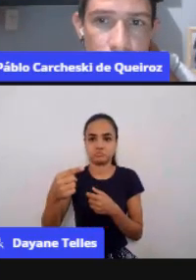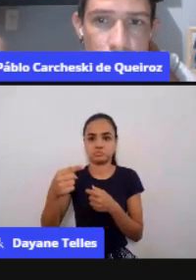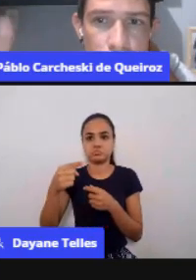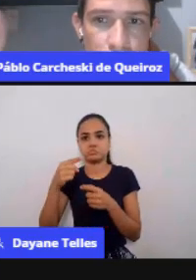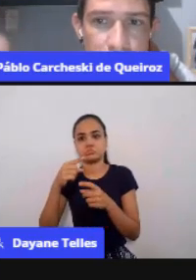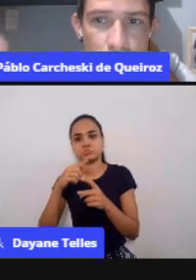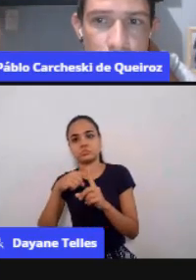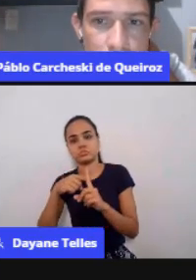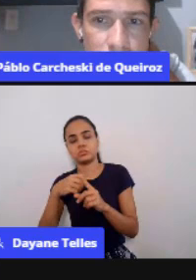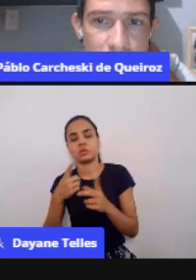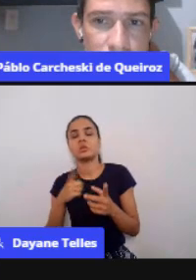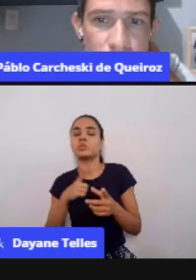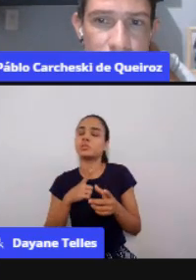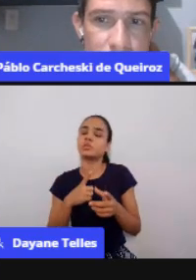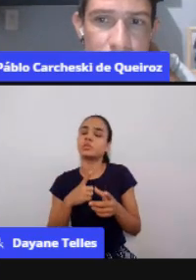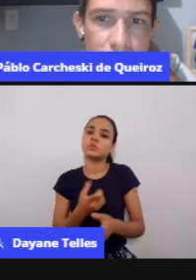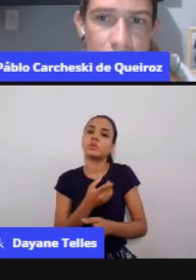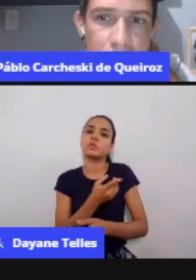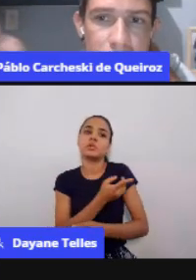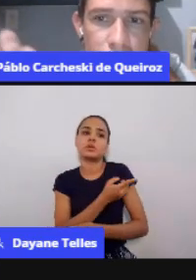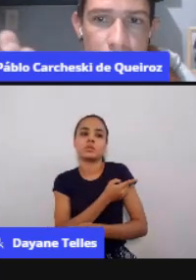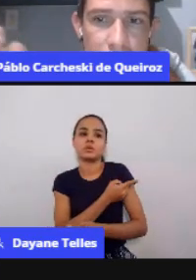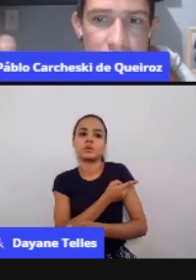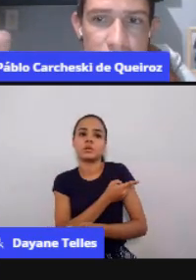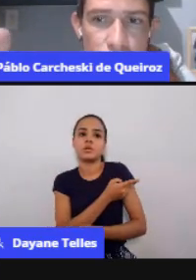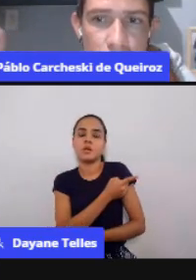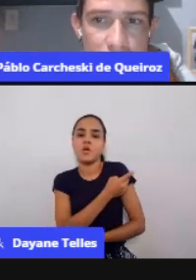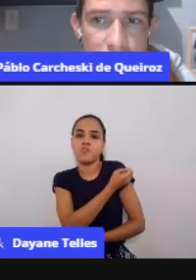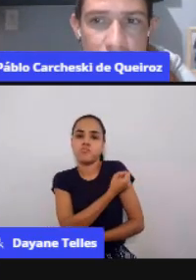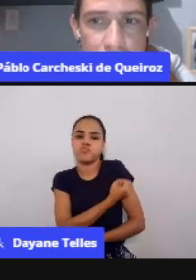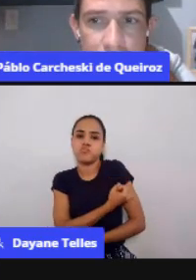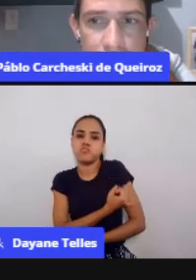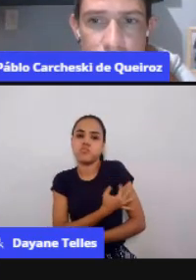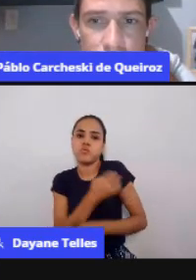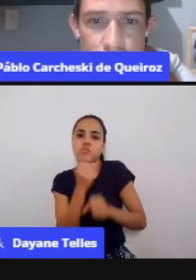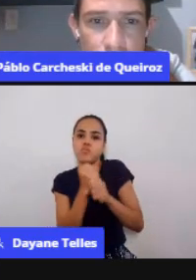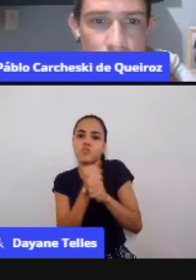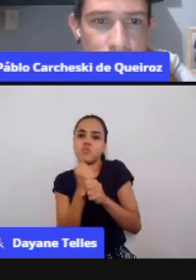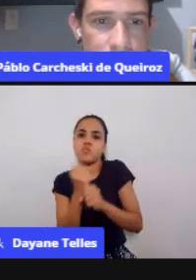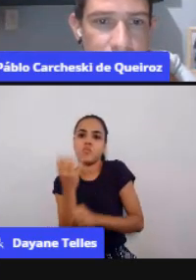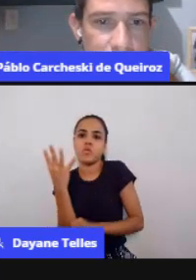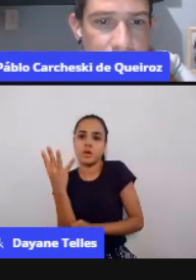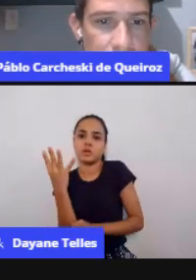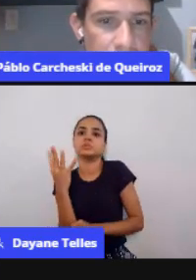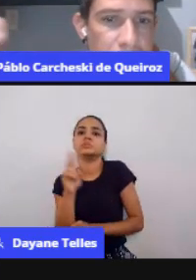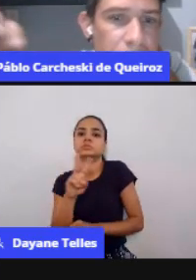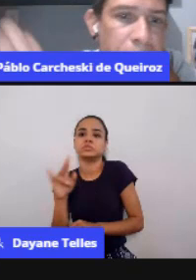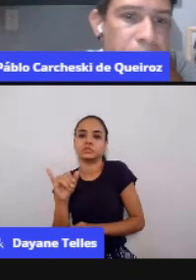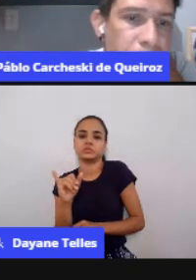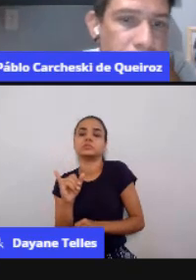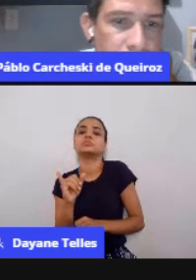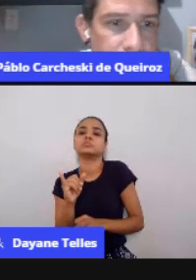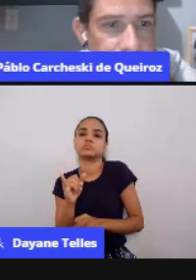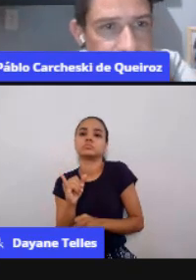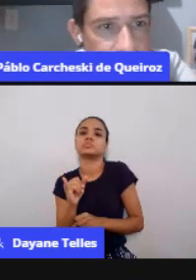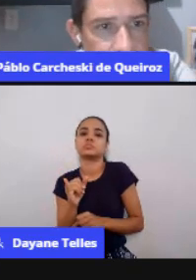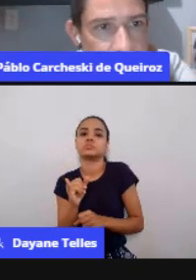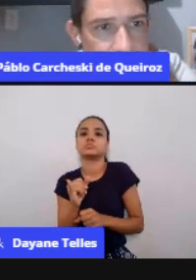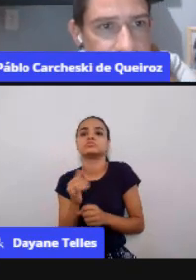fundamental, né? Então, sofrendo algumas alterações, né? Mas isso dá uma ideia de como está sendo caminhado isso ao longo da BNCC.